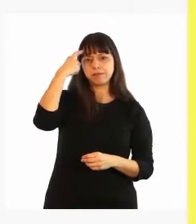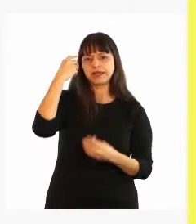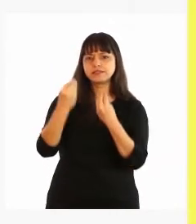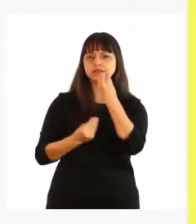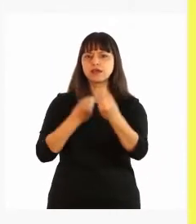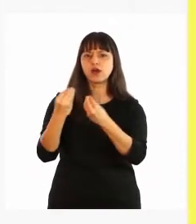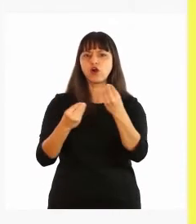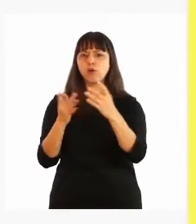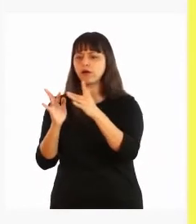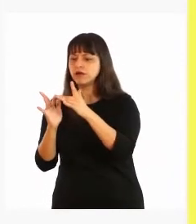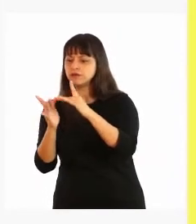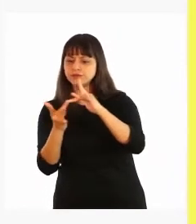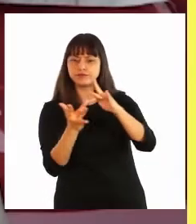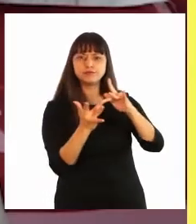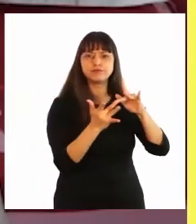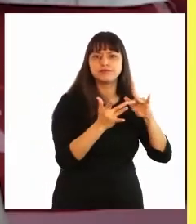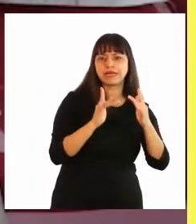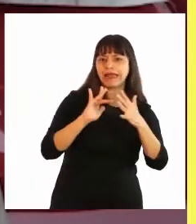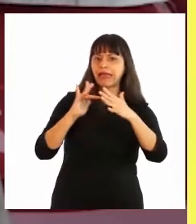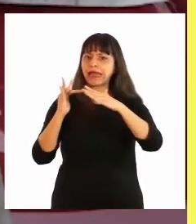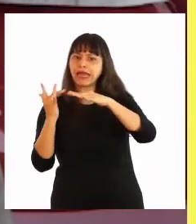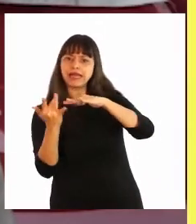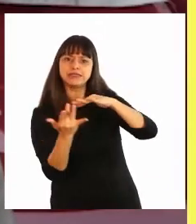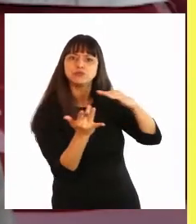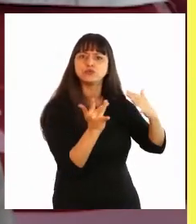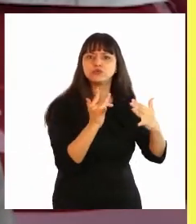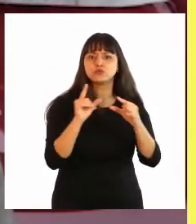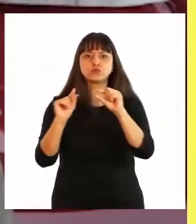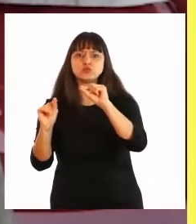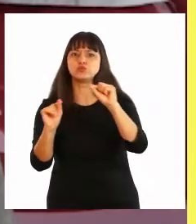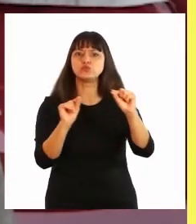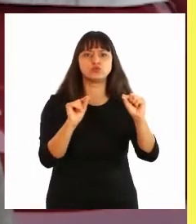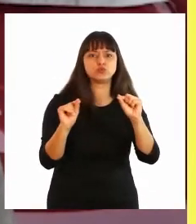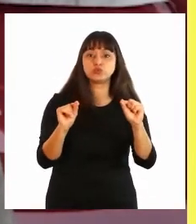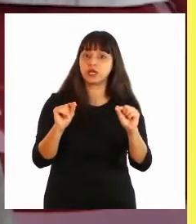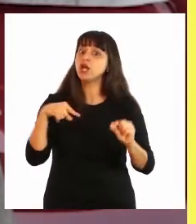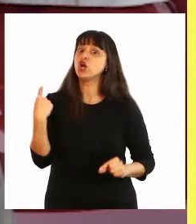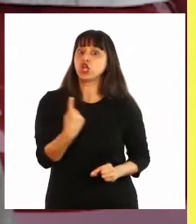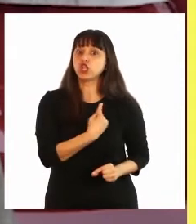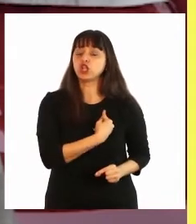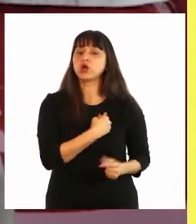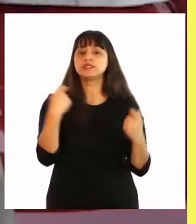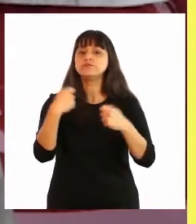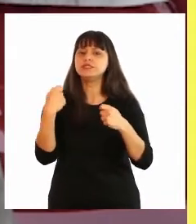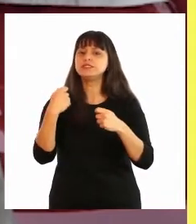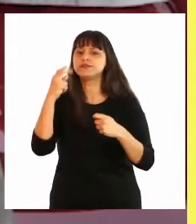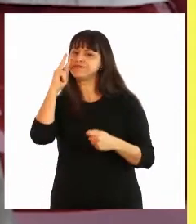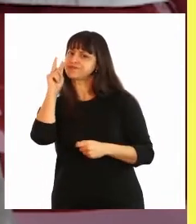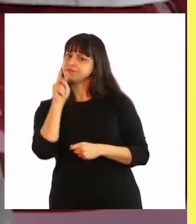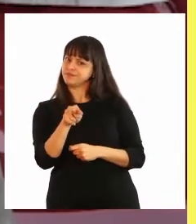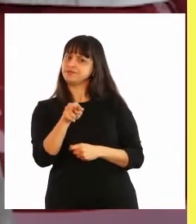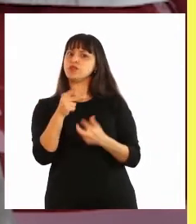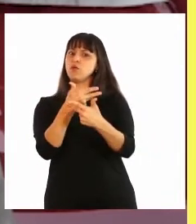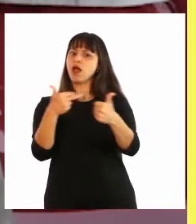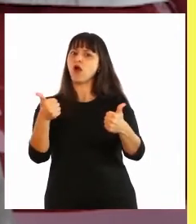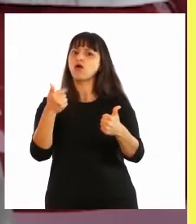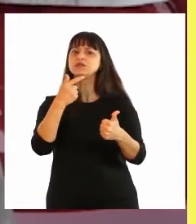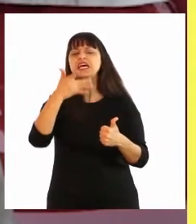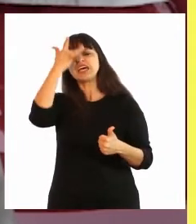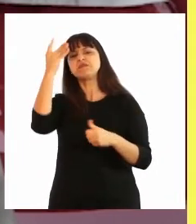com a gente olhar uma questão que está sendo